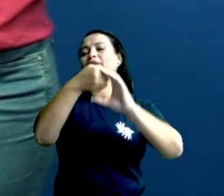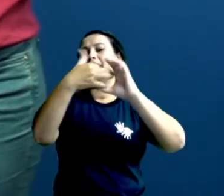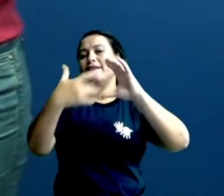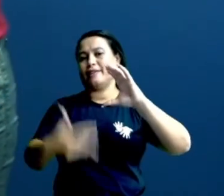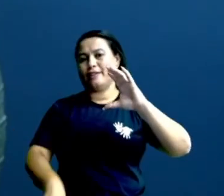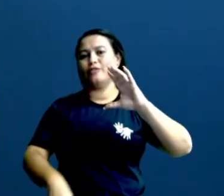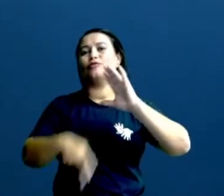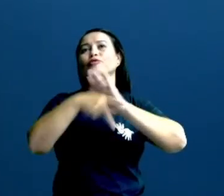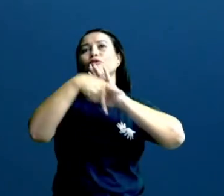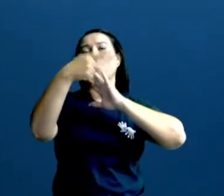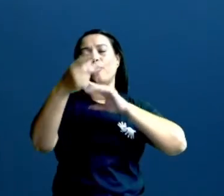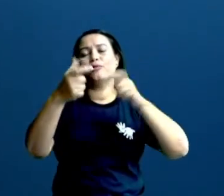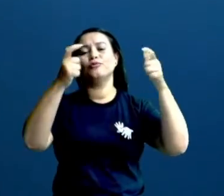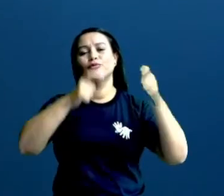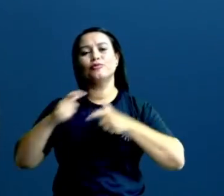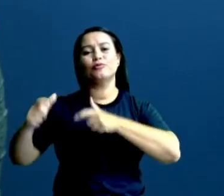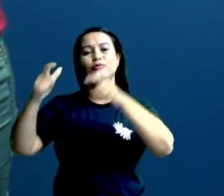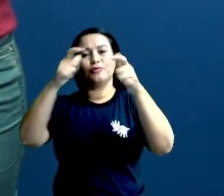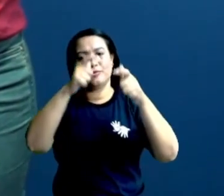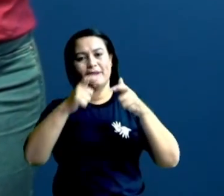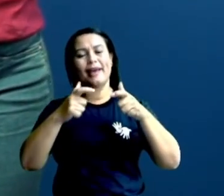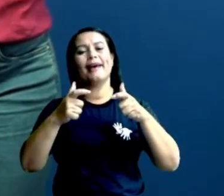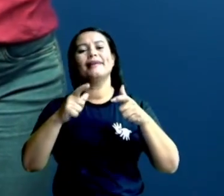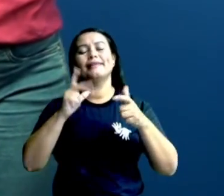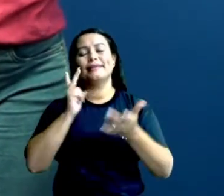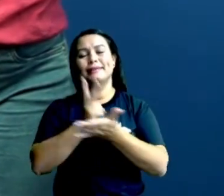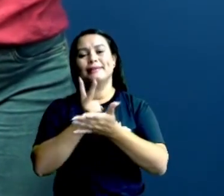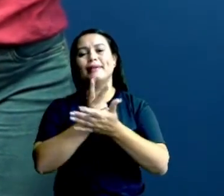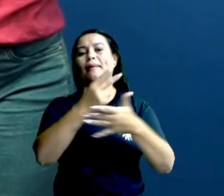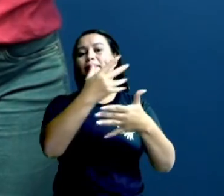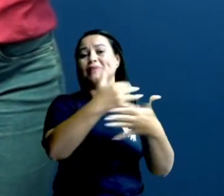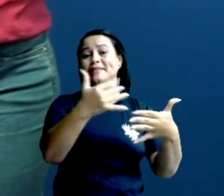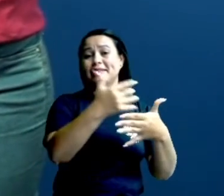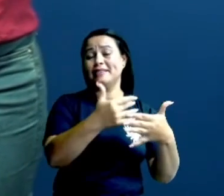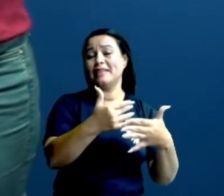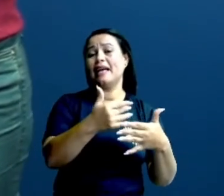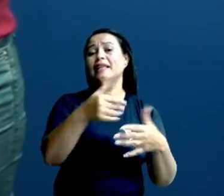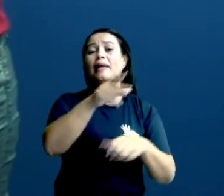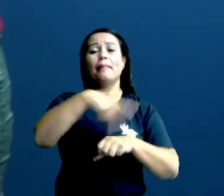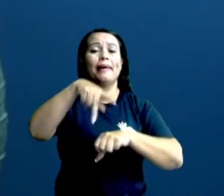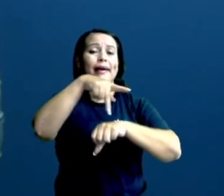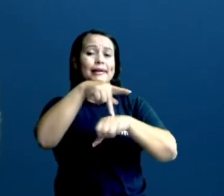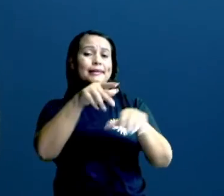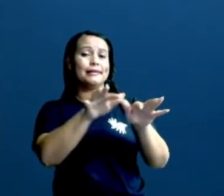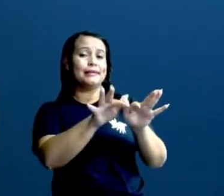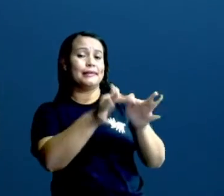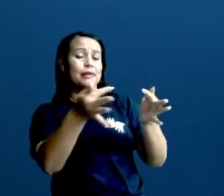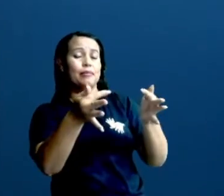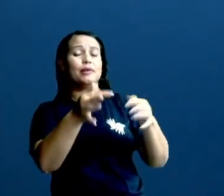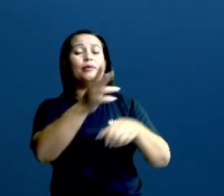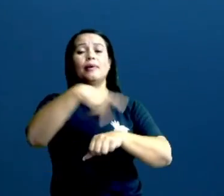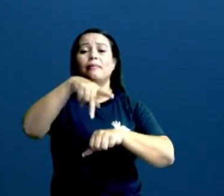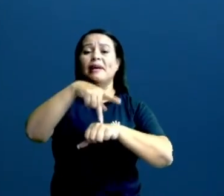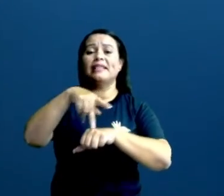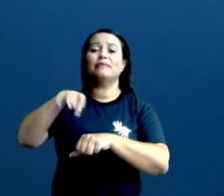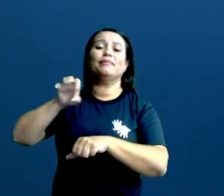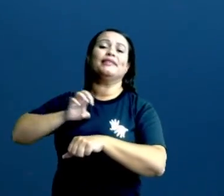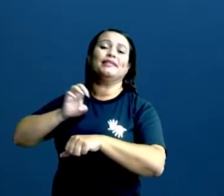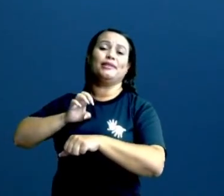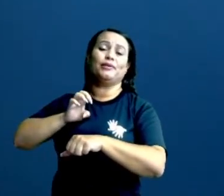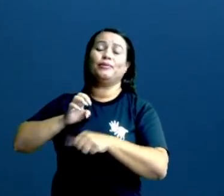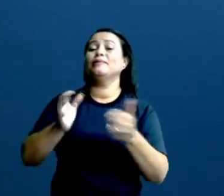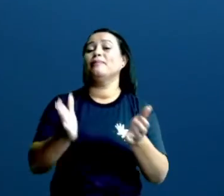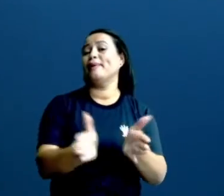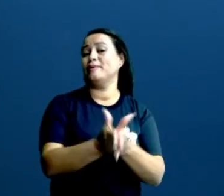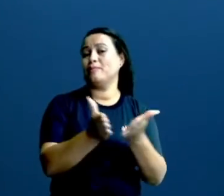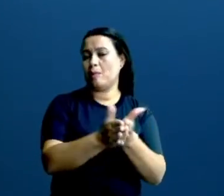de outros centros urbanos no mundo, sejam eles em países ricos ou em países mais pobres. Certo? Mais pobre a gente vai